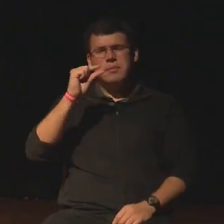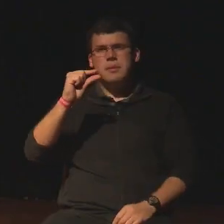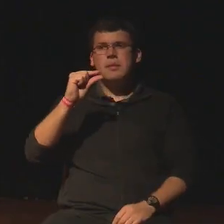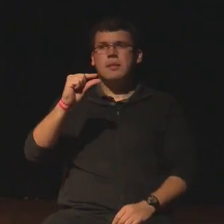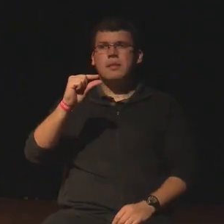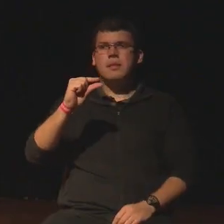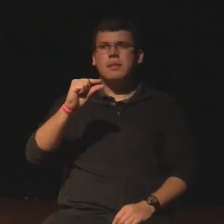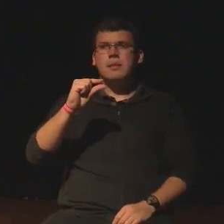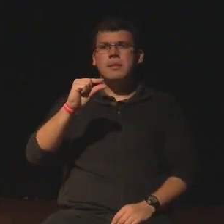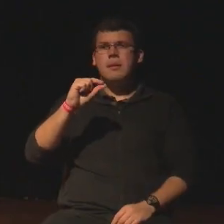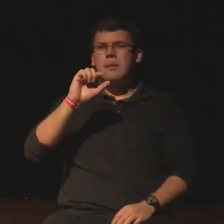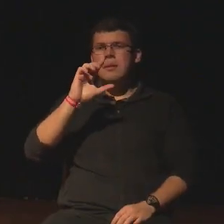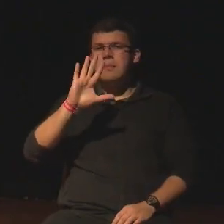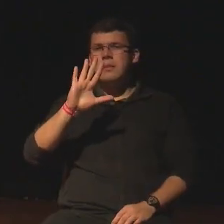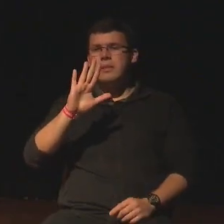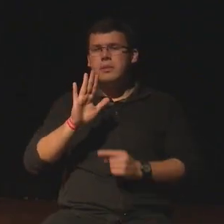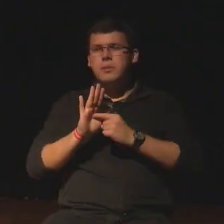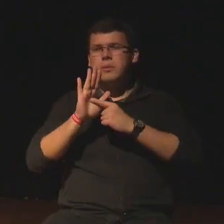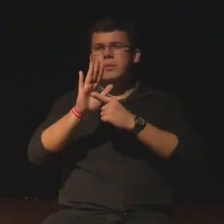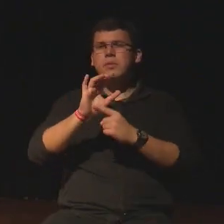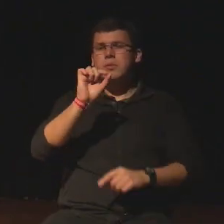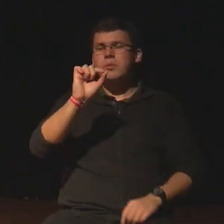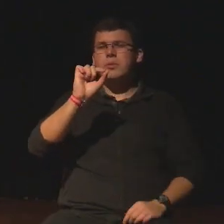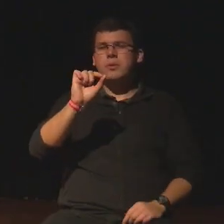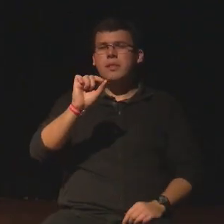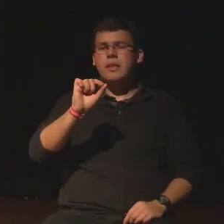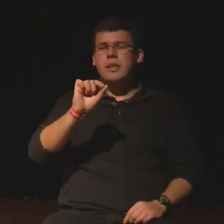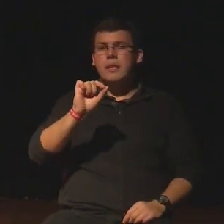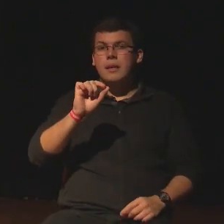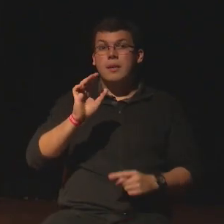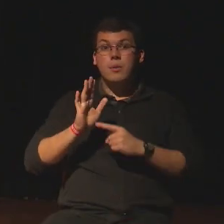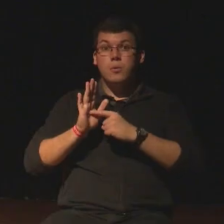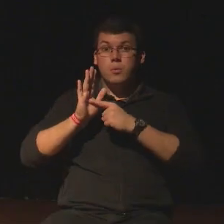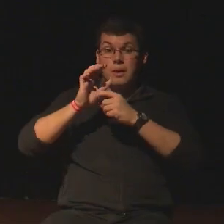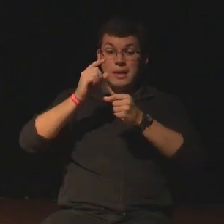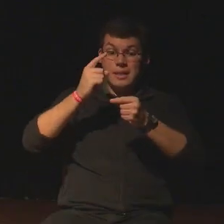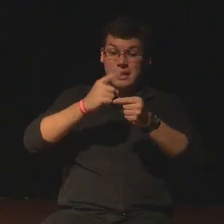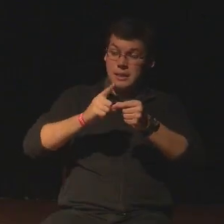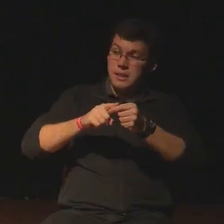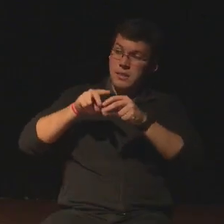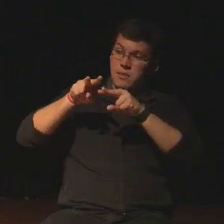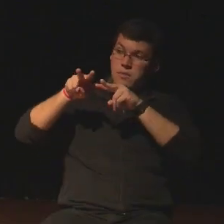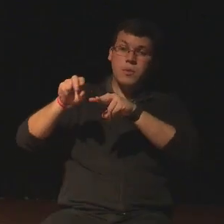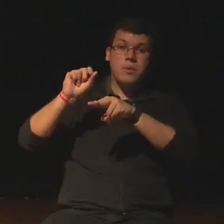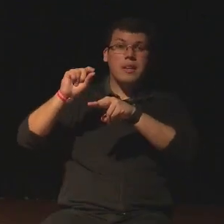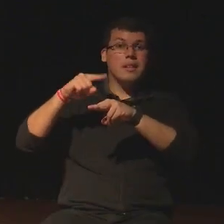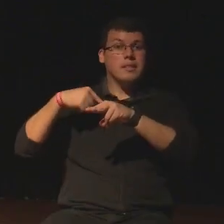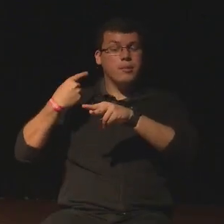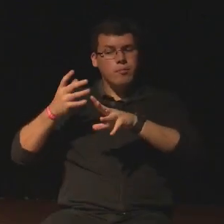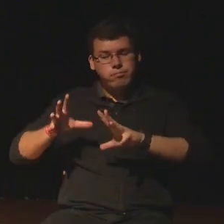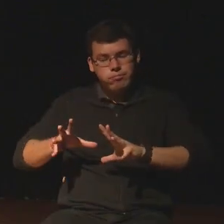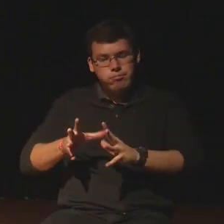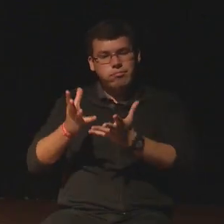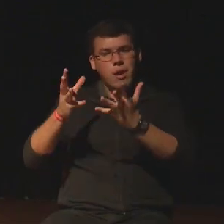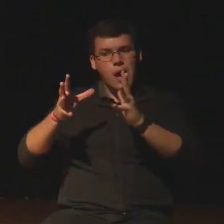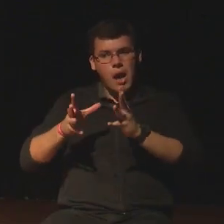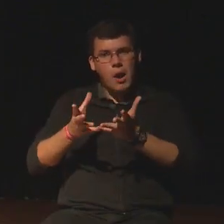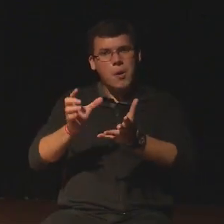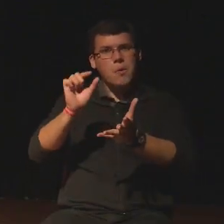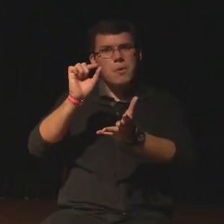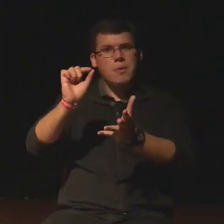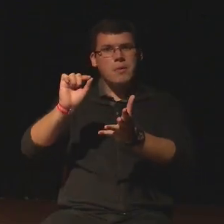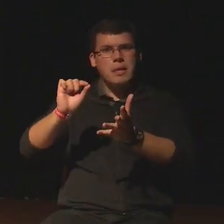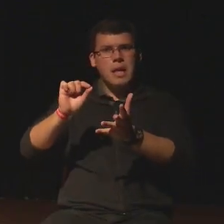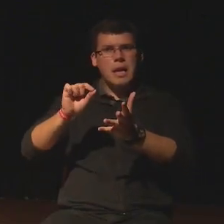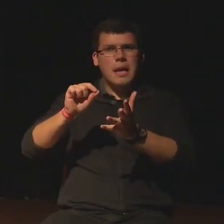vão mostrando para a cidade o quanto é importante a gente estimular o caminhar. A gente tem metrô na porta, não precisa